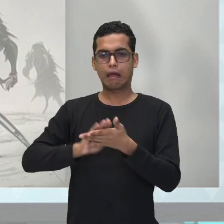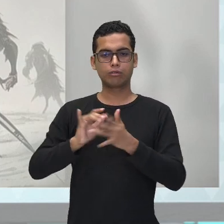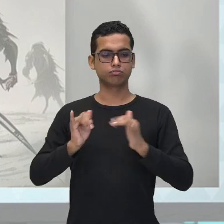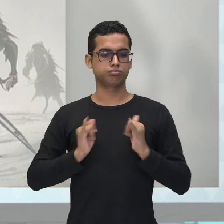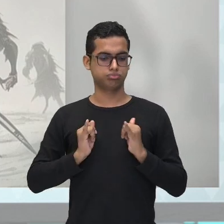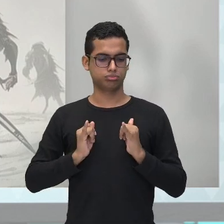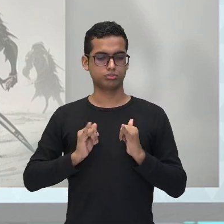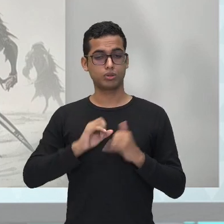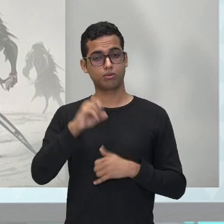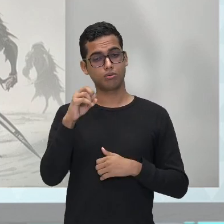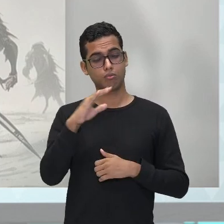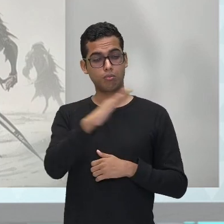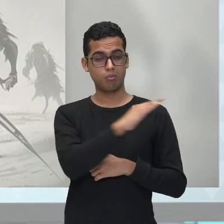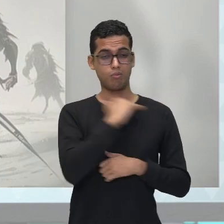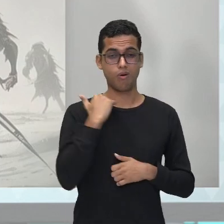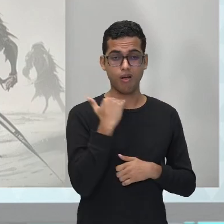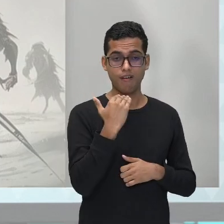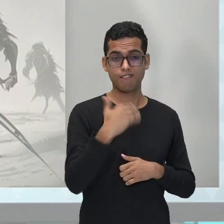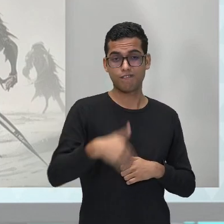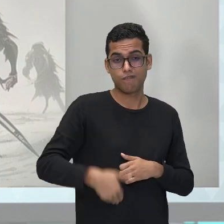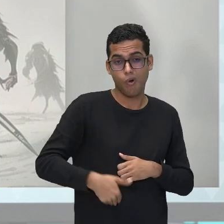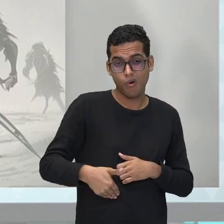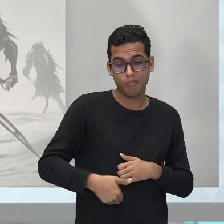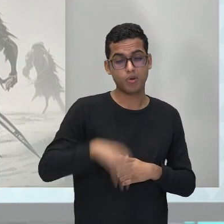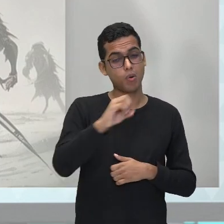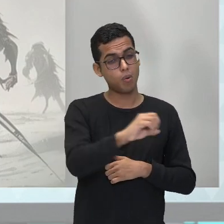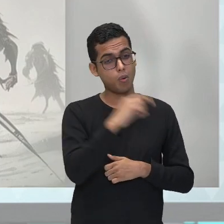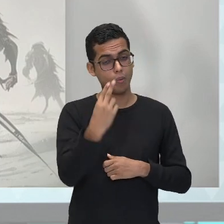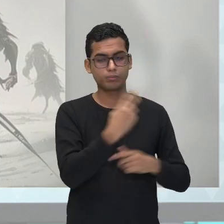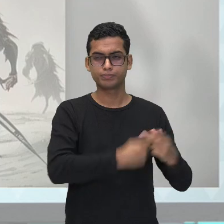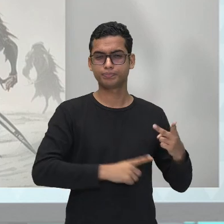de fome, ou ele seria ali,